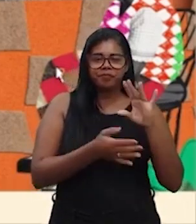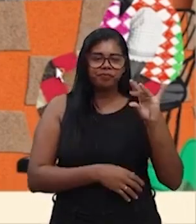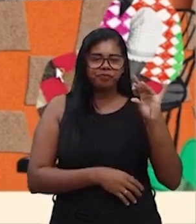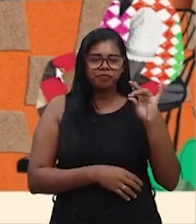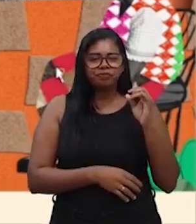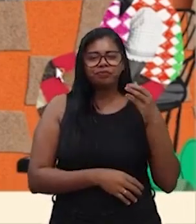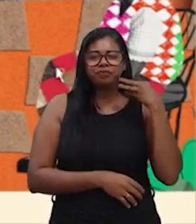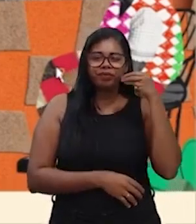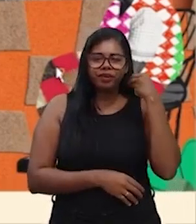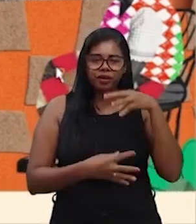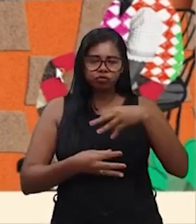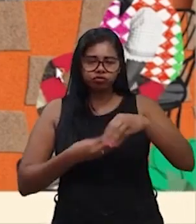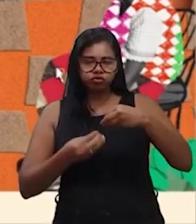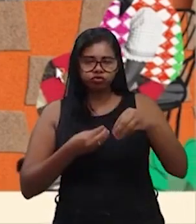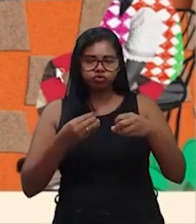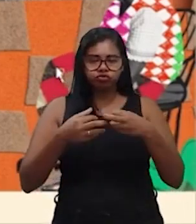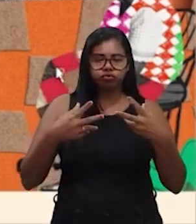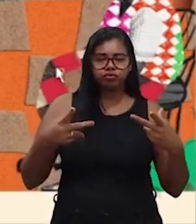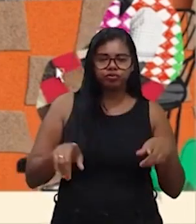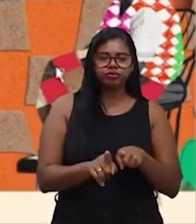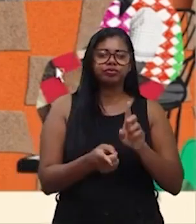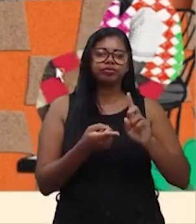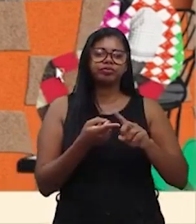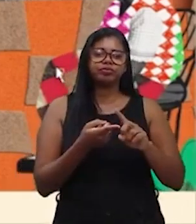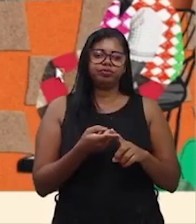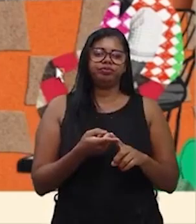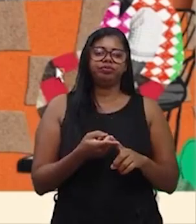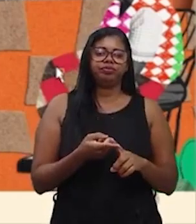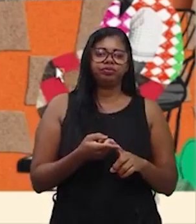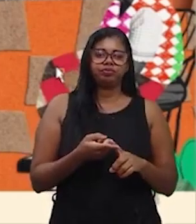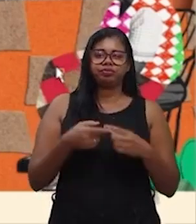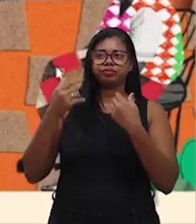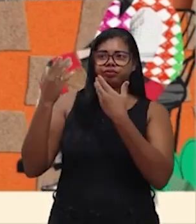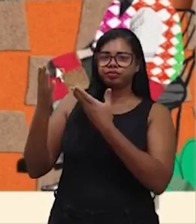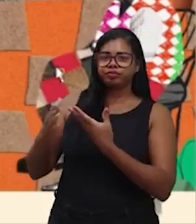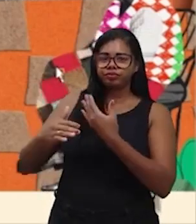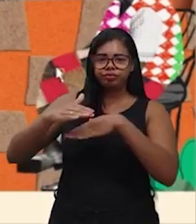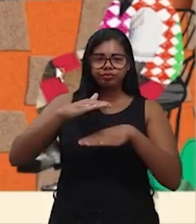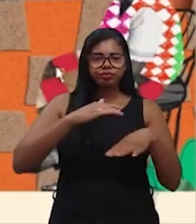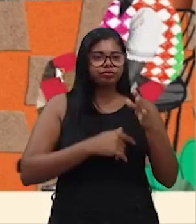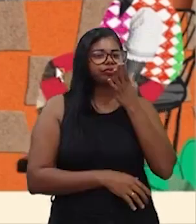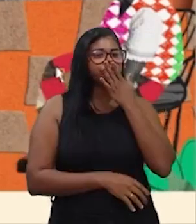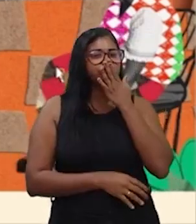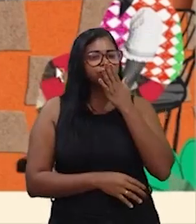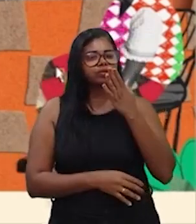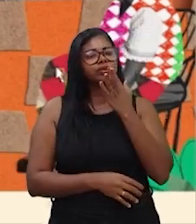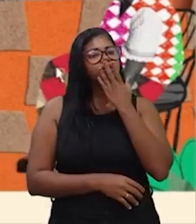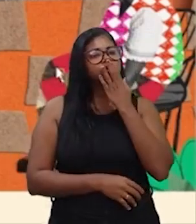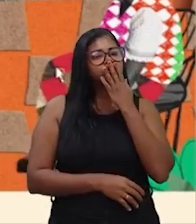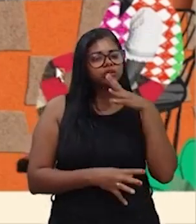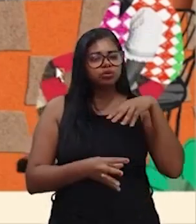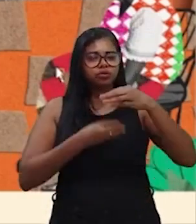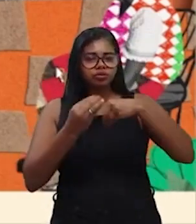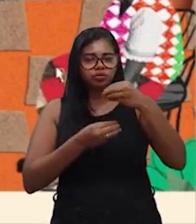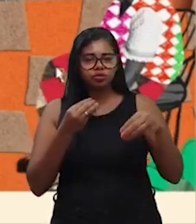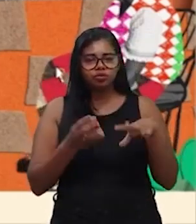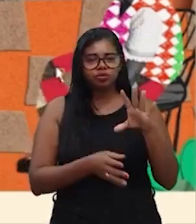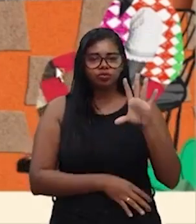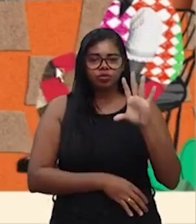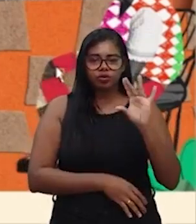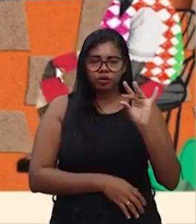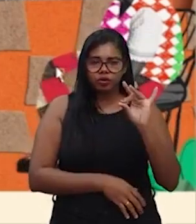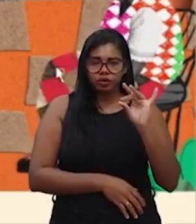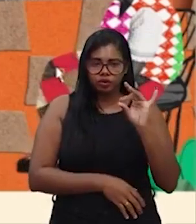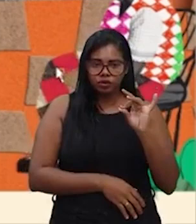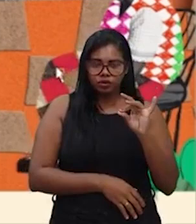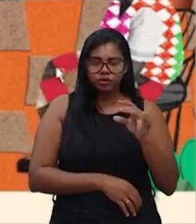tintas, fazendo experimentações mil. E aí finalmente, depois de certos rascunhos, vai se transformar em colagens digitais, né,